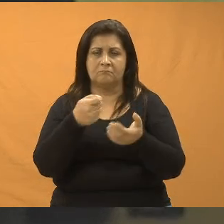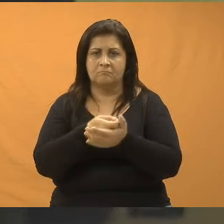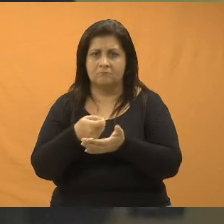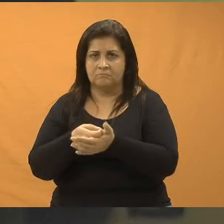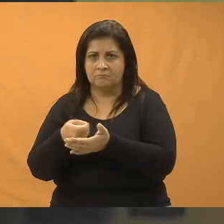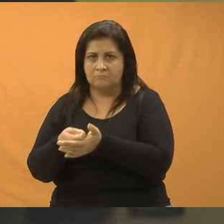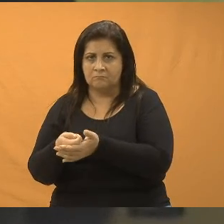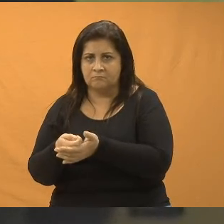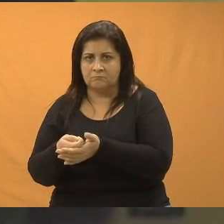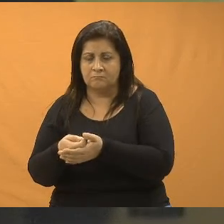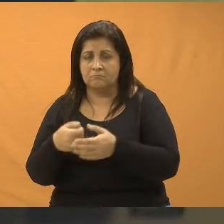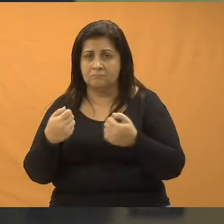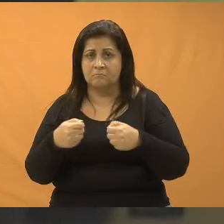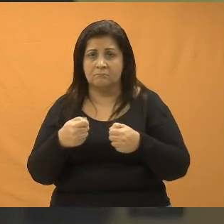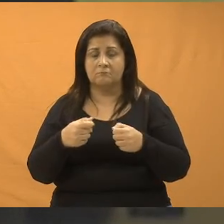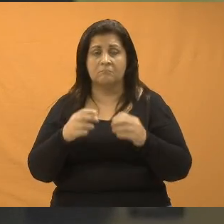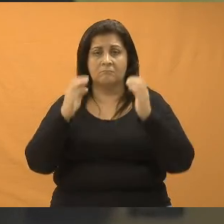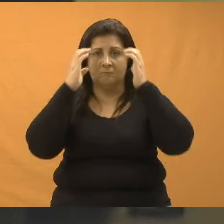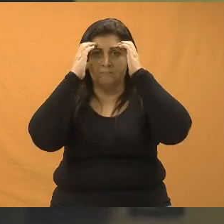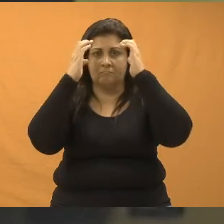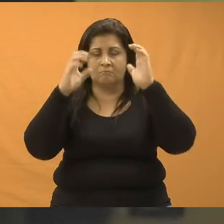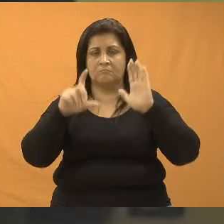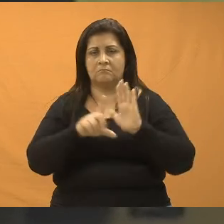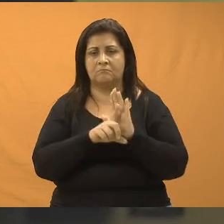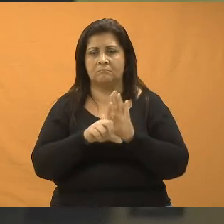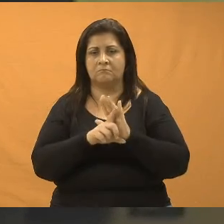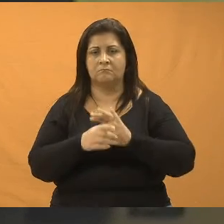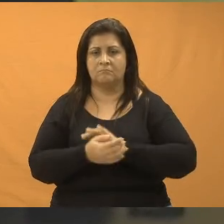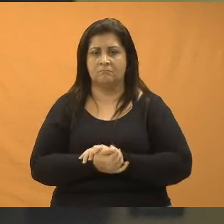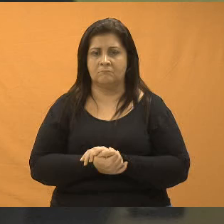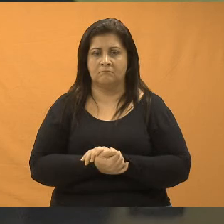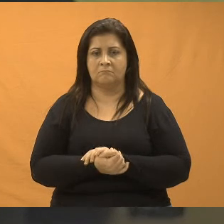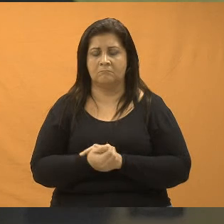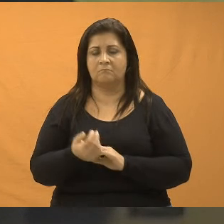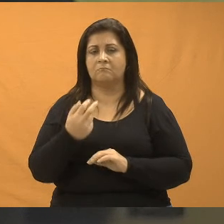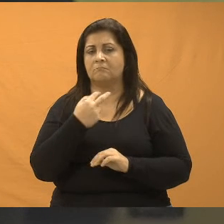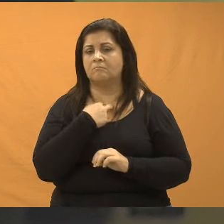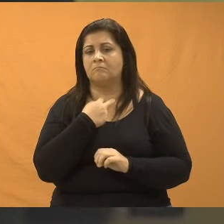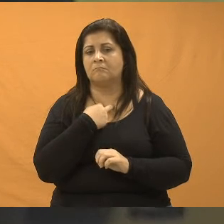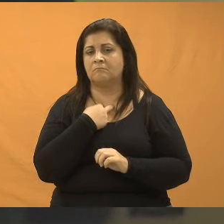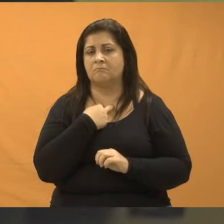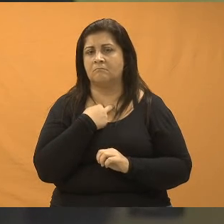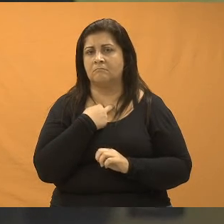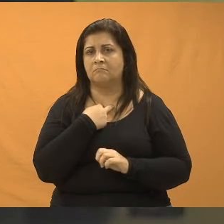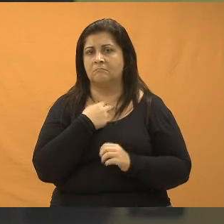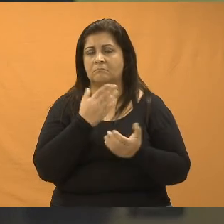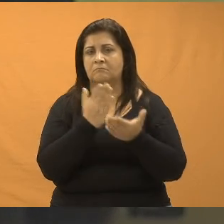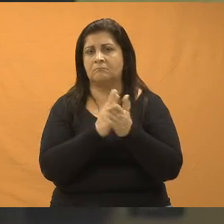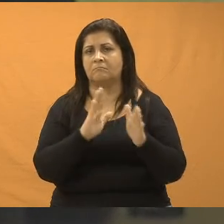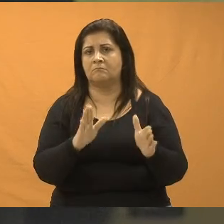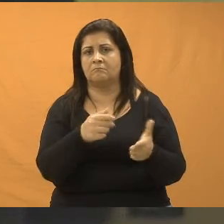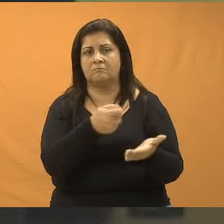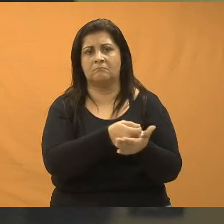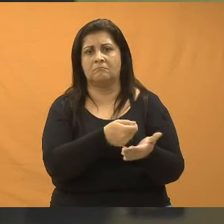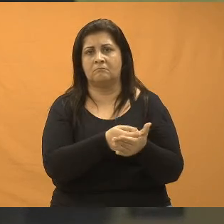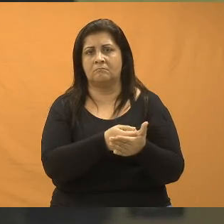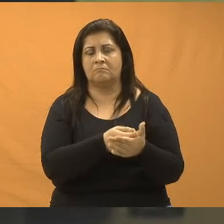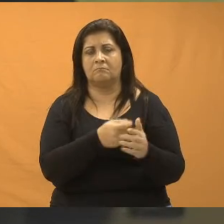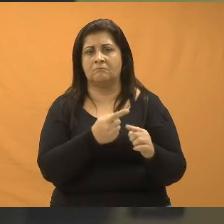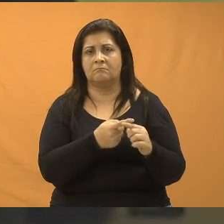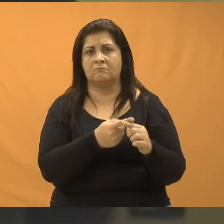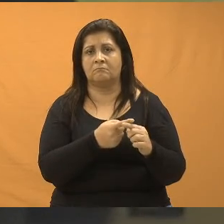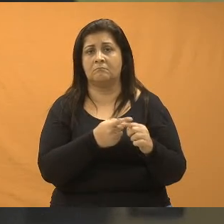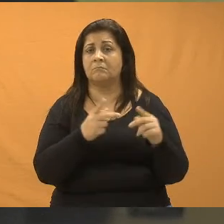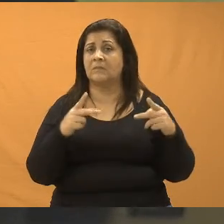prefeitura, eles são regidos por lei. E a gente não pode simplesmente deixar de comprar com uma empresa que venceu a